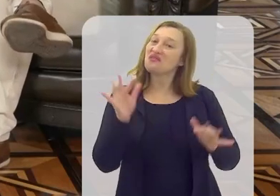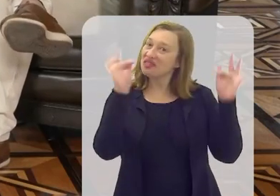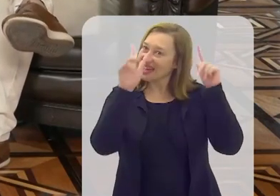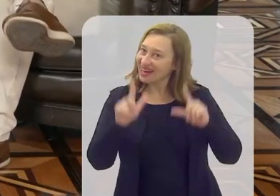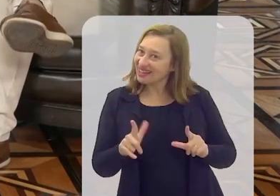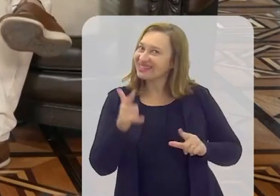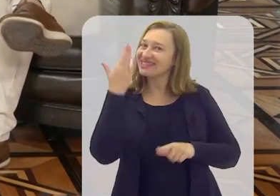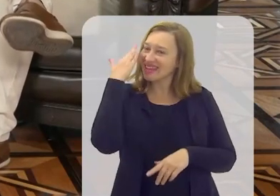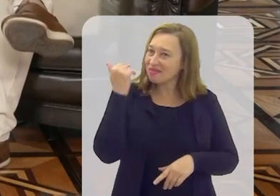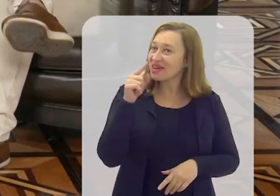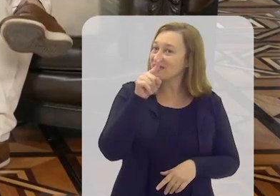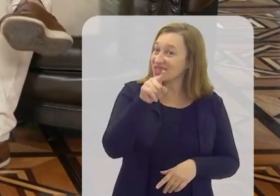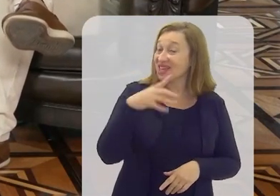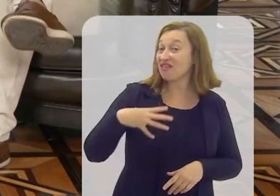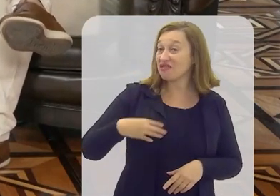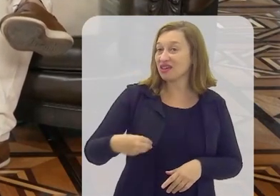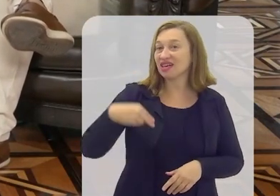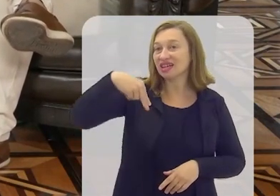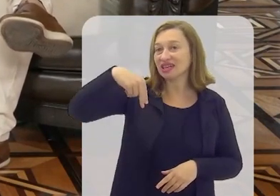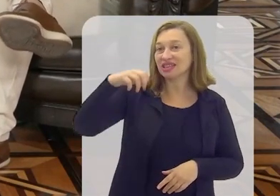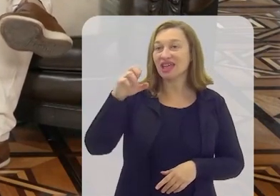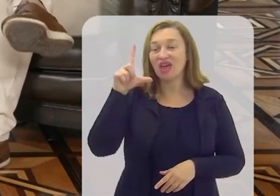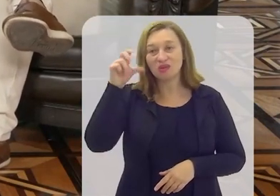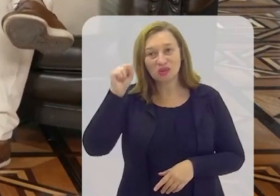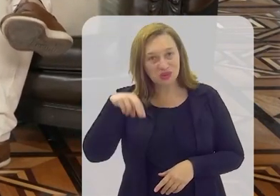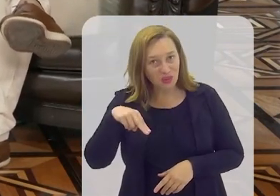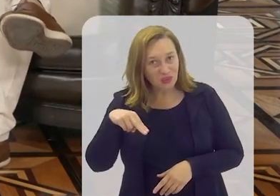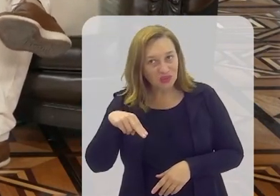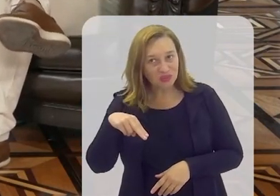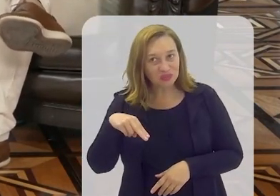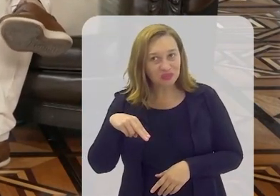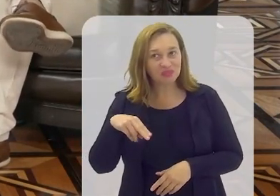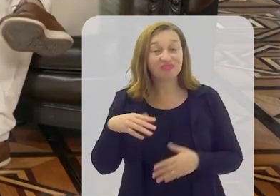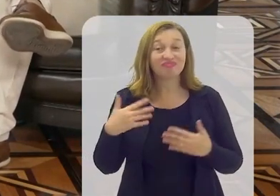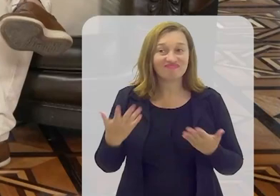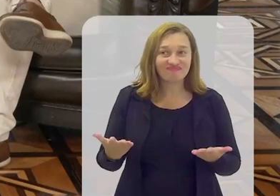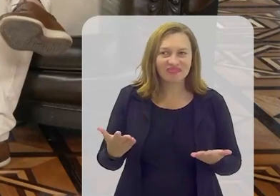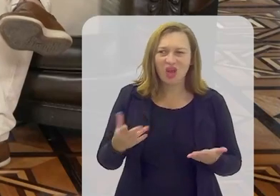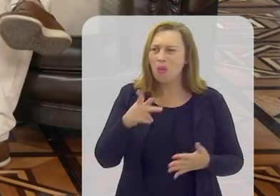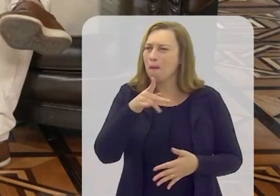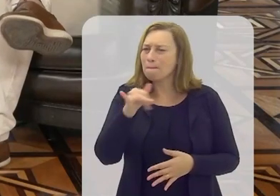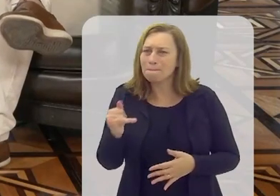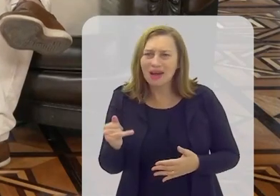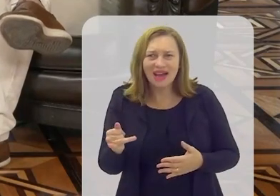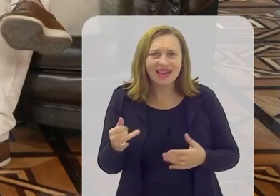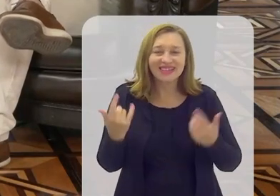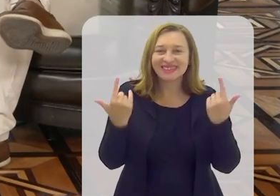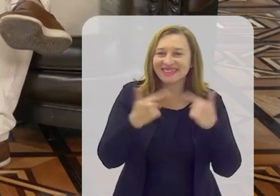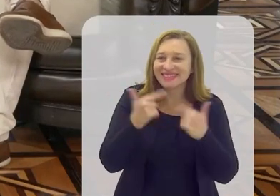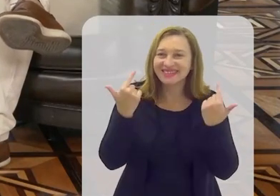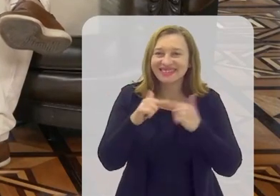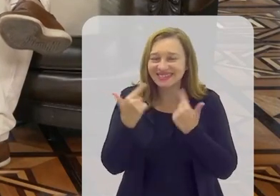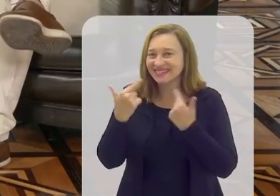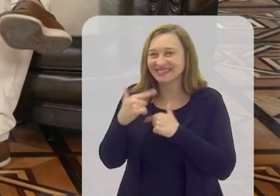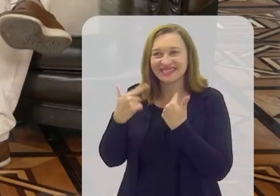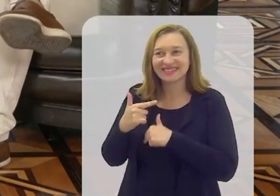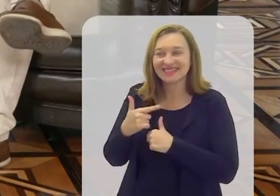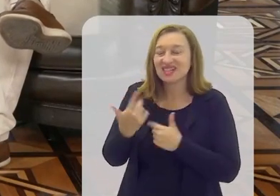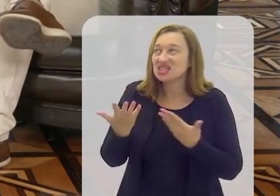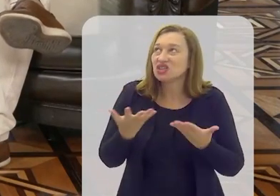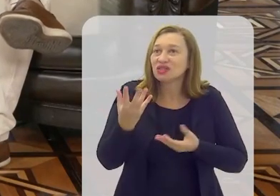fico feliz de saber que você é filha de Nelson Silva. Como é que é ter um pai de um cara tão engraçado, de um cara